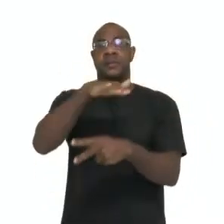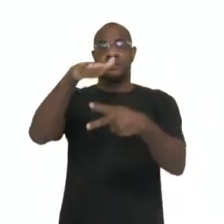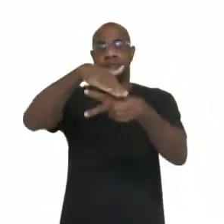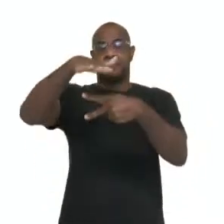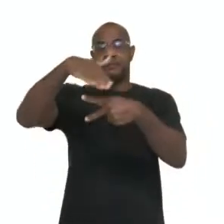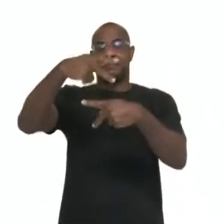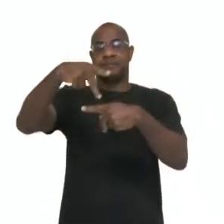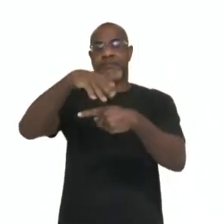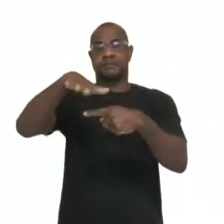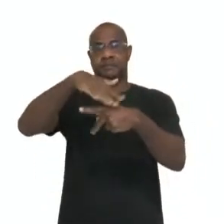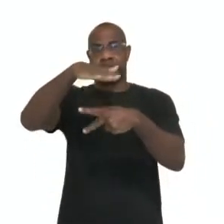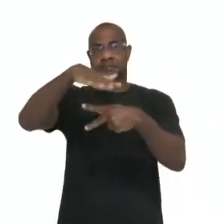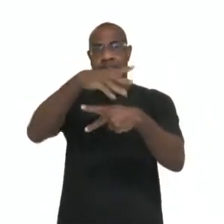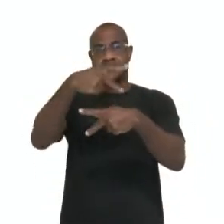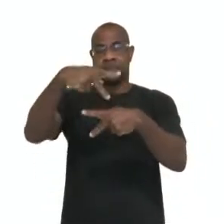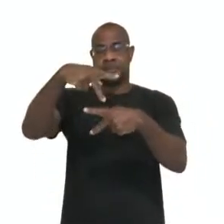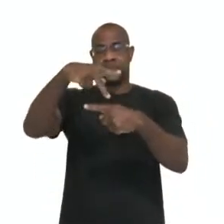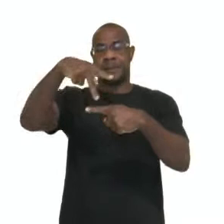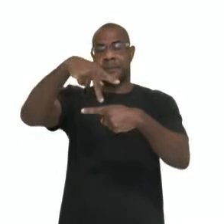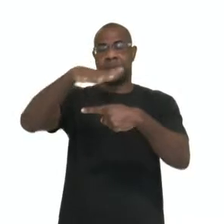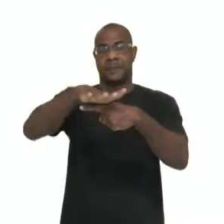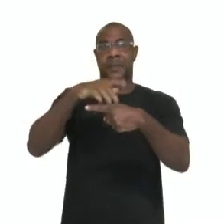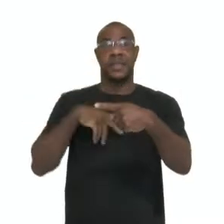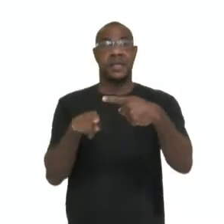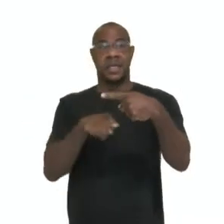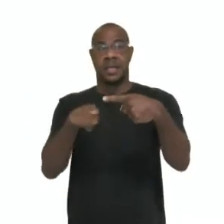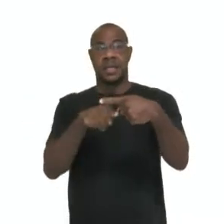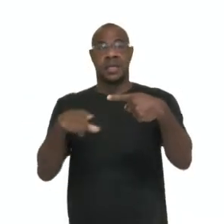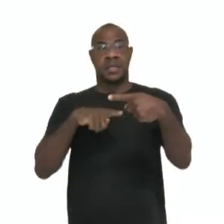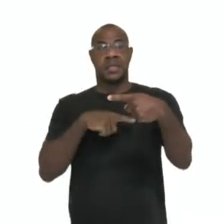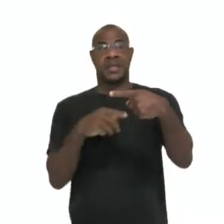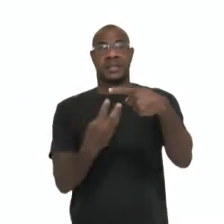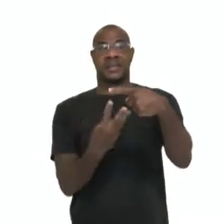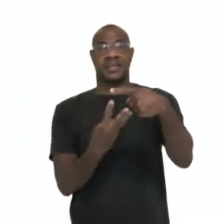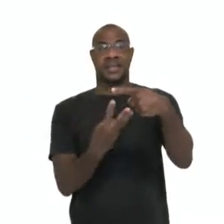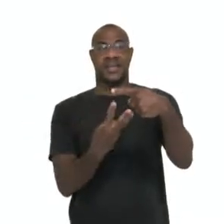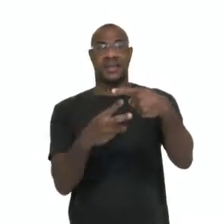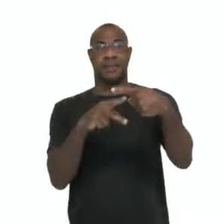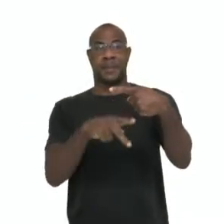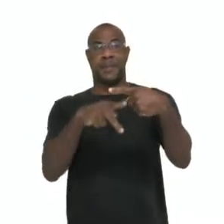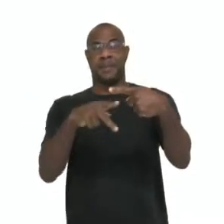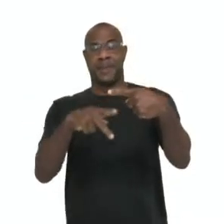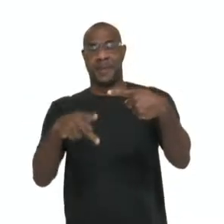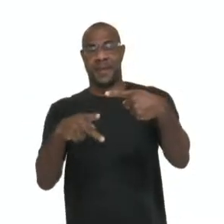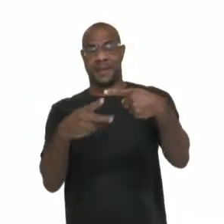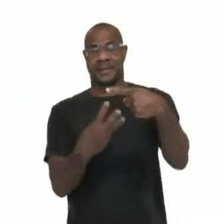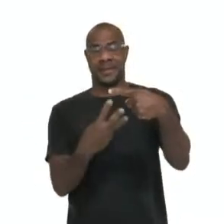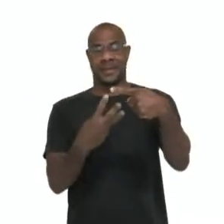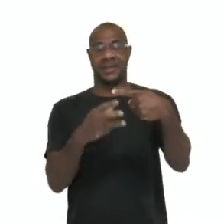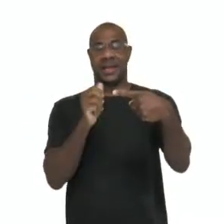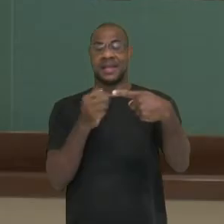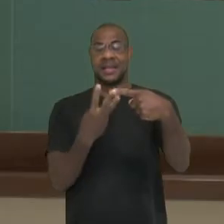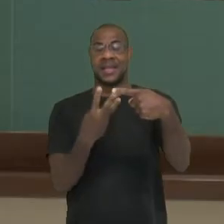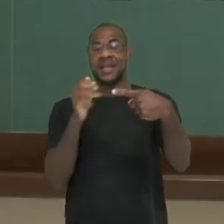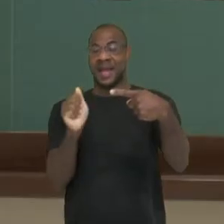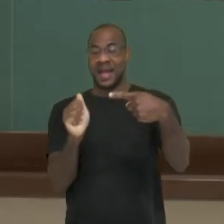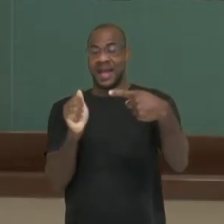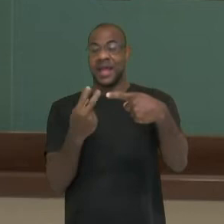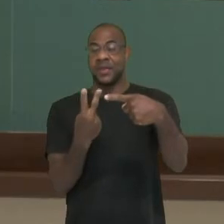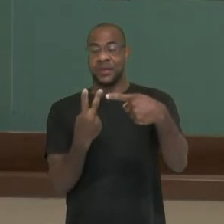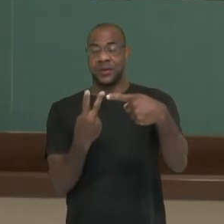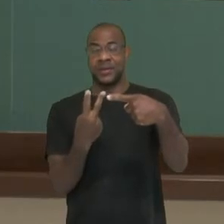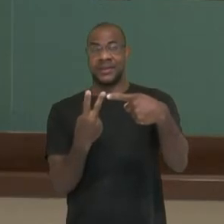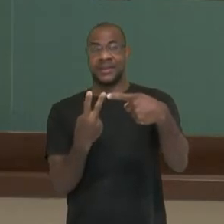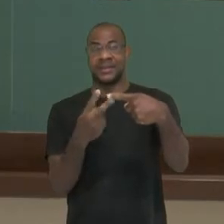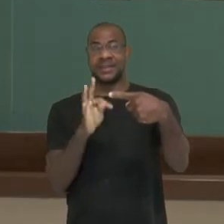no denominador nós vamos ter a permutação de 3 As, 2 T's e 2 M's.